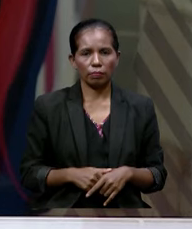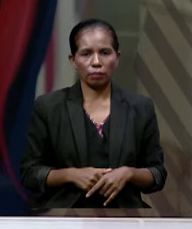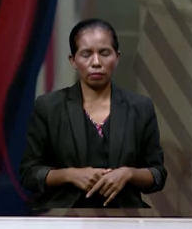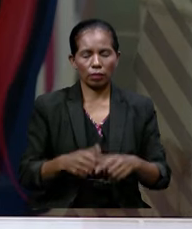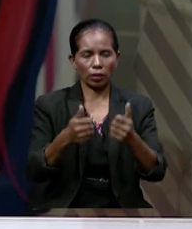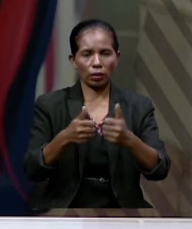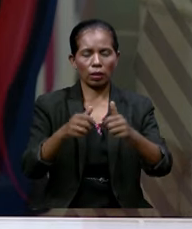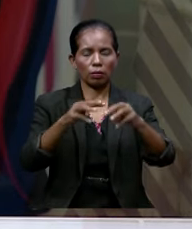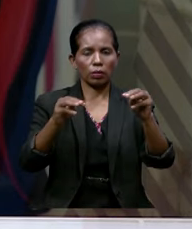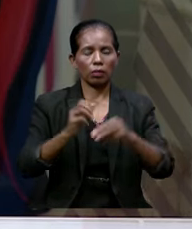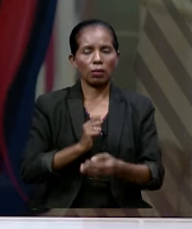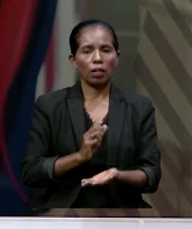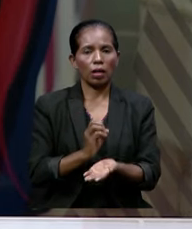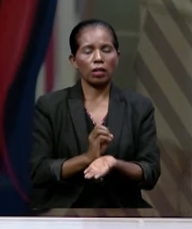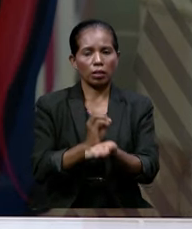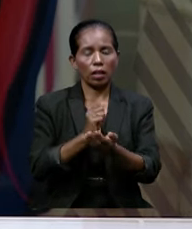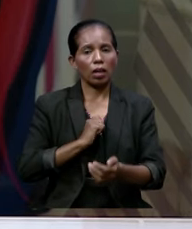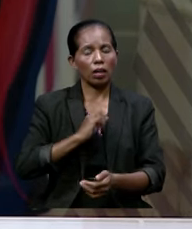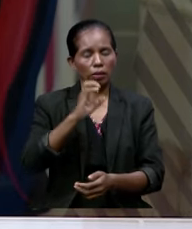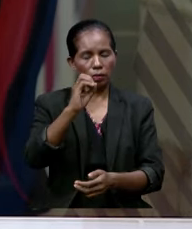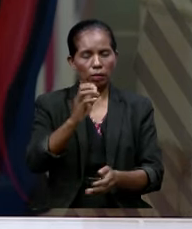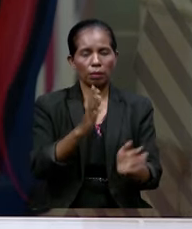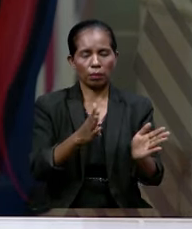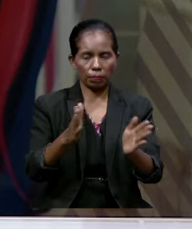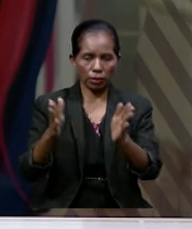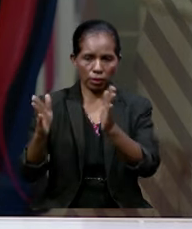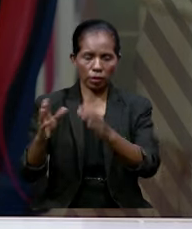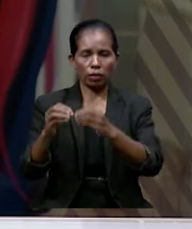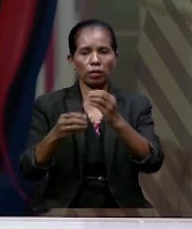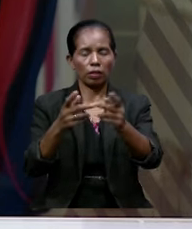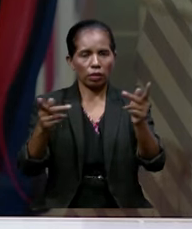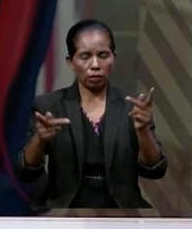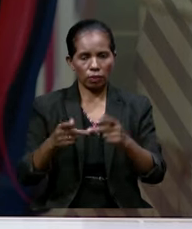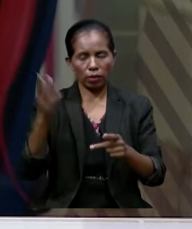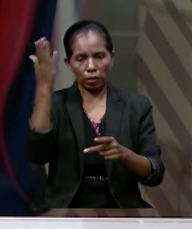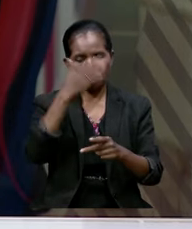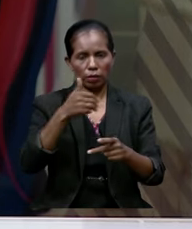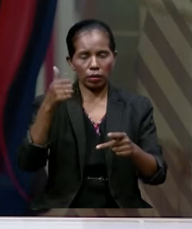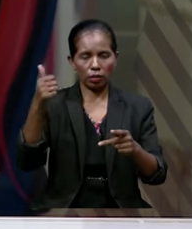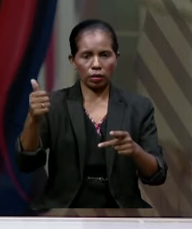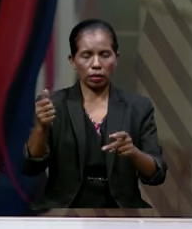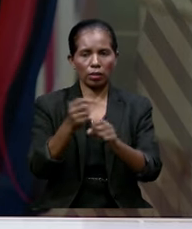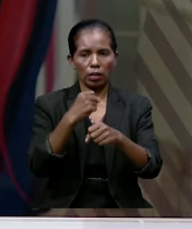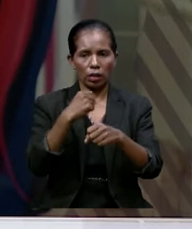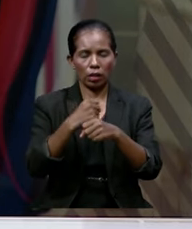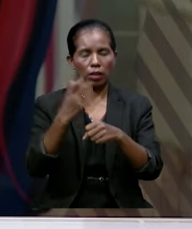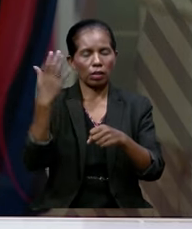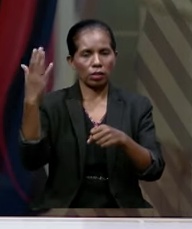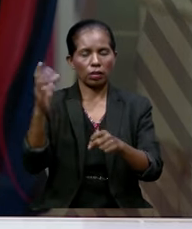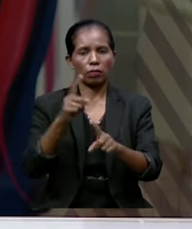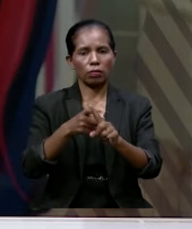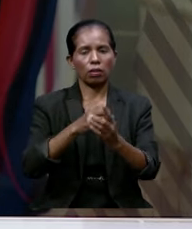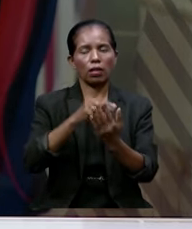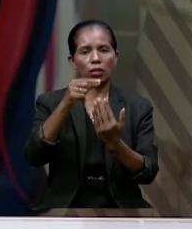Autoridade do município Ainaro hal preparação festival cultural e a fatem turístico Rabilau nebe se realiza iha agosto.